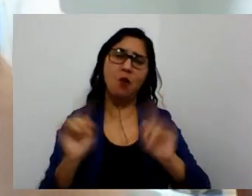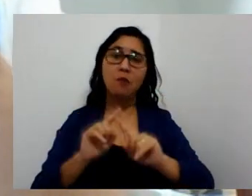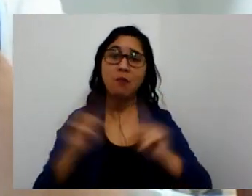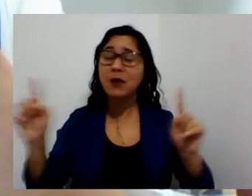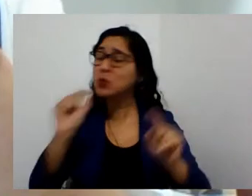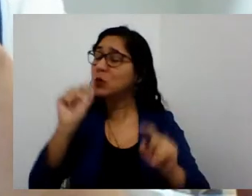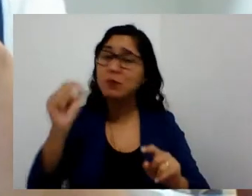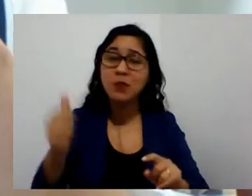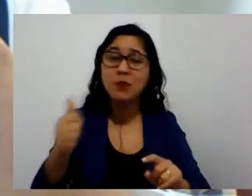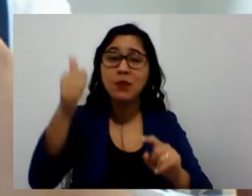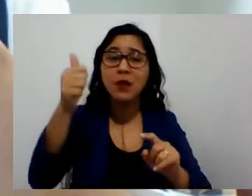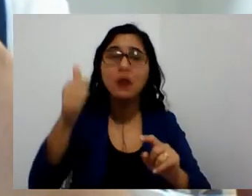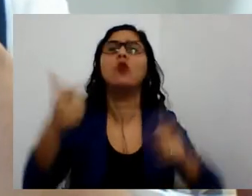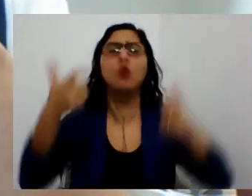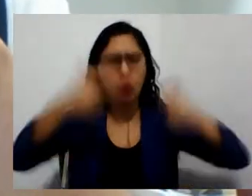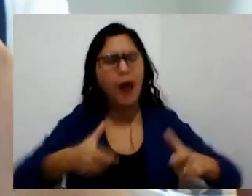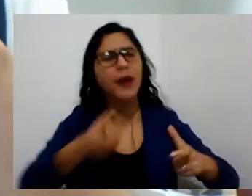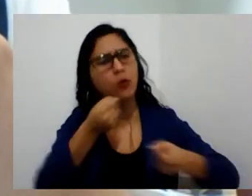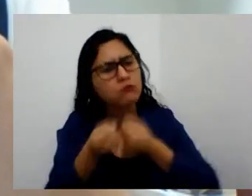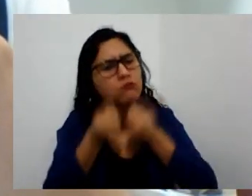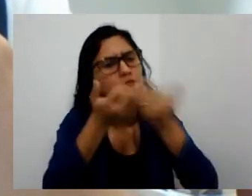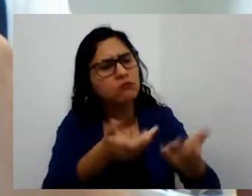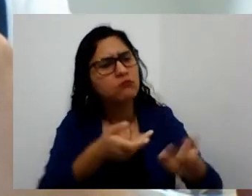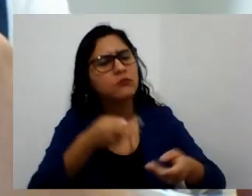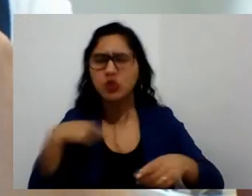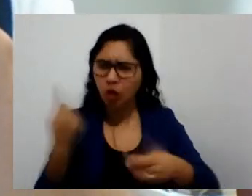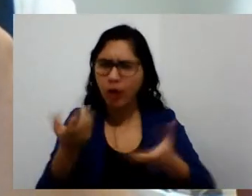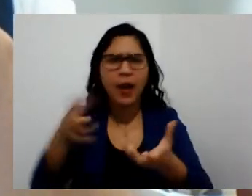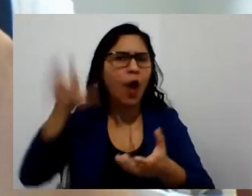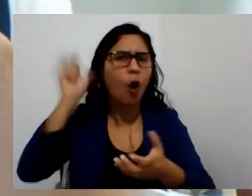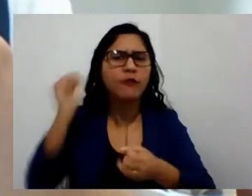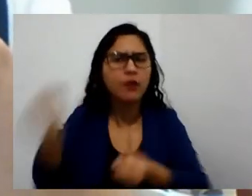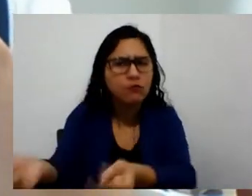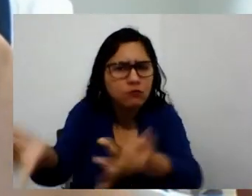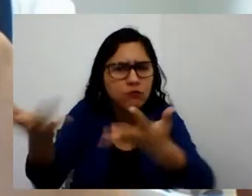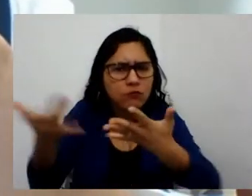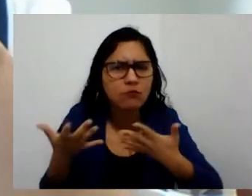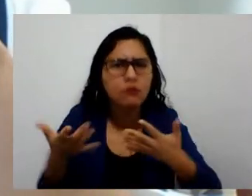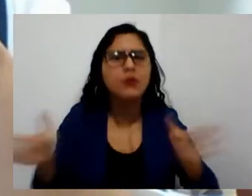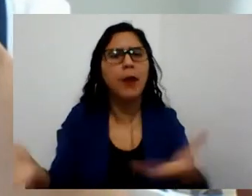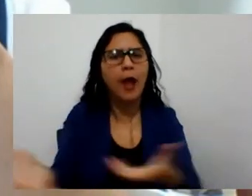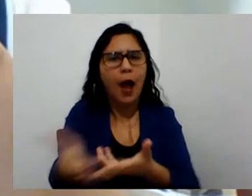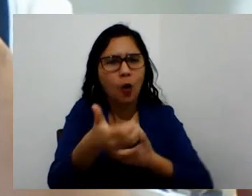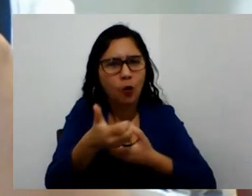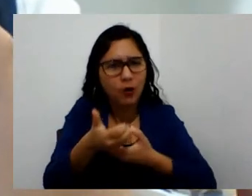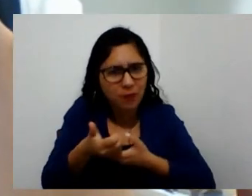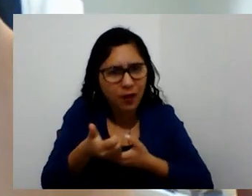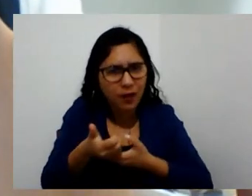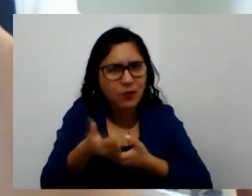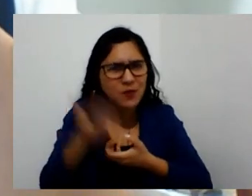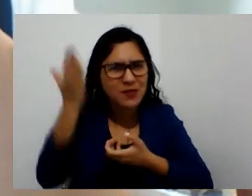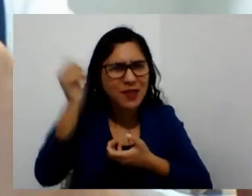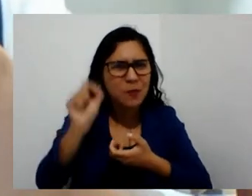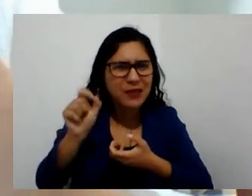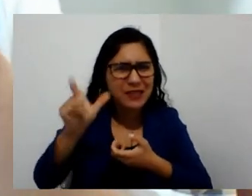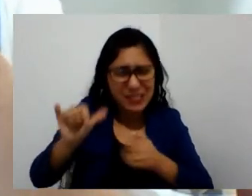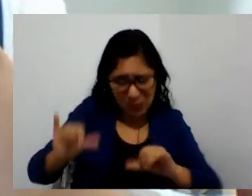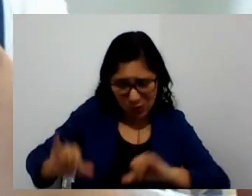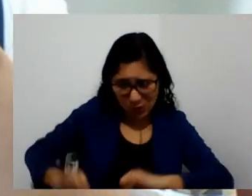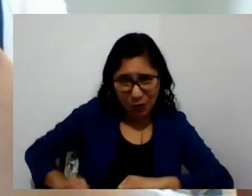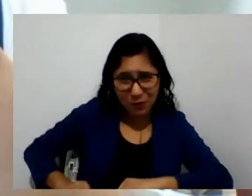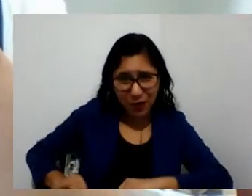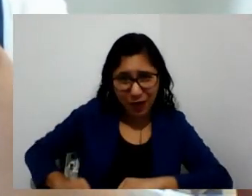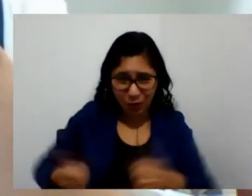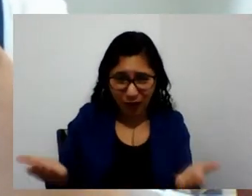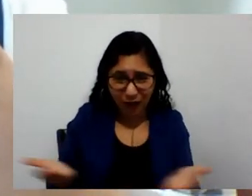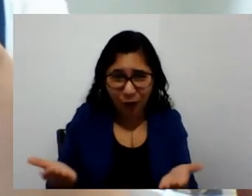lugares para ouvir. Nós estamos aqui para ouvir, com acolhimento, sabendo que o sofrimento que nós